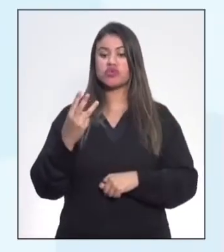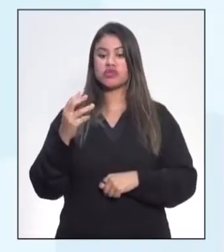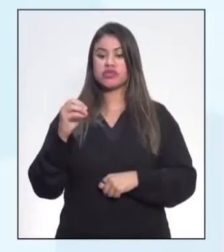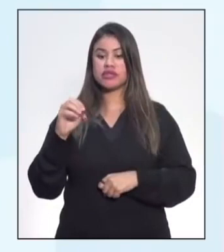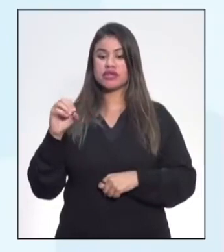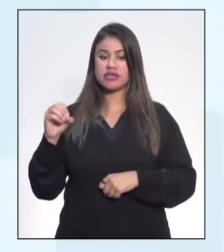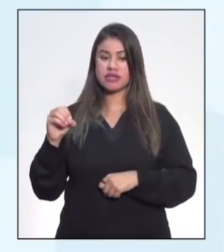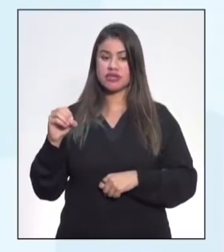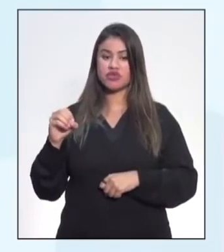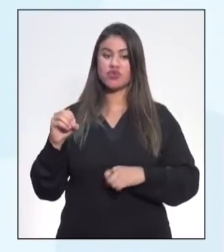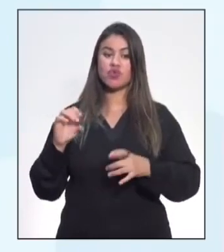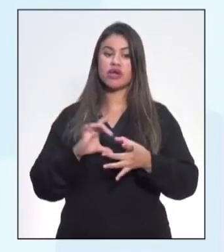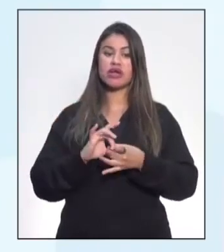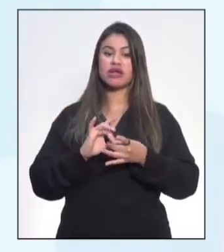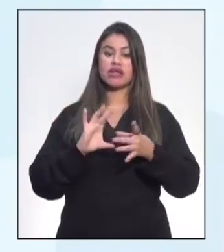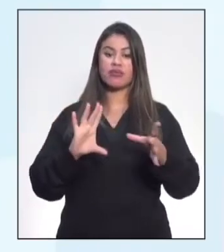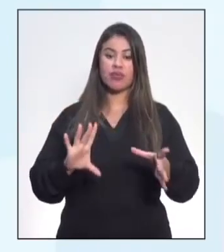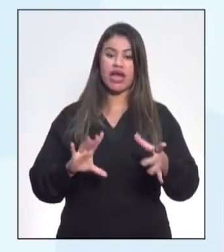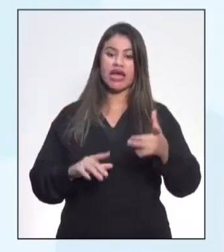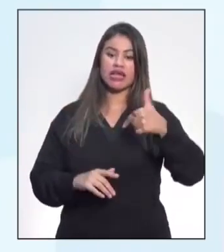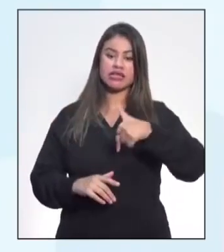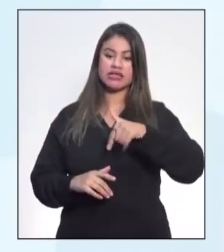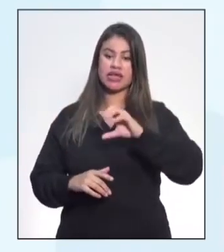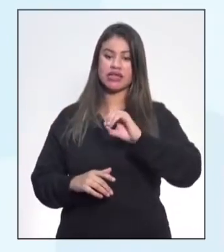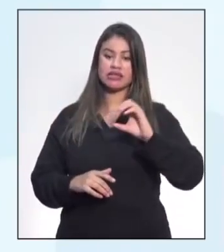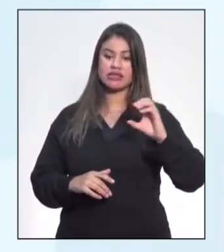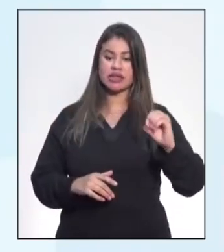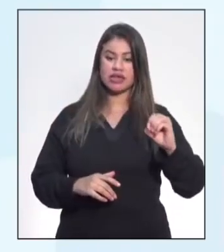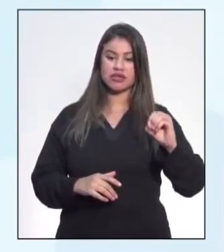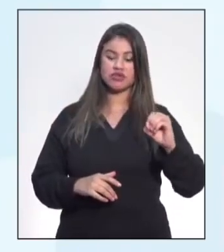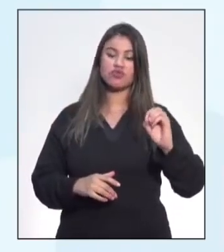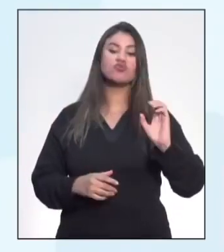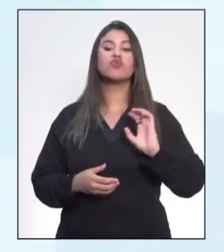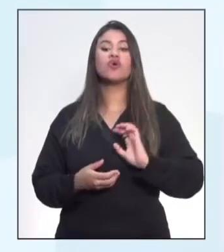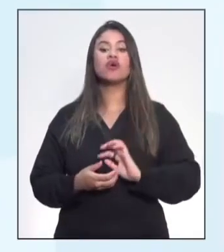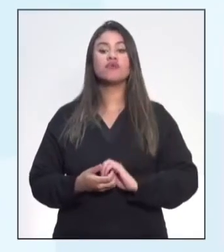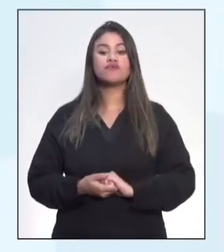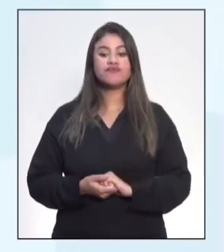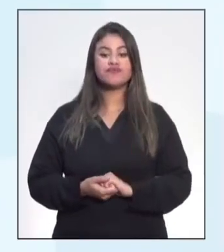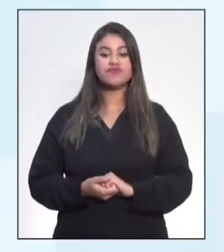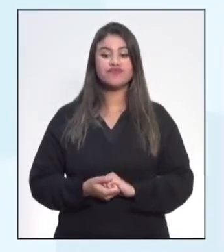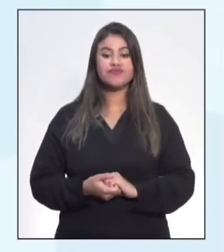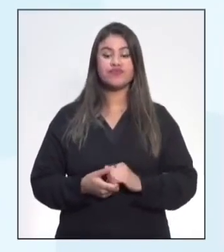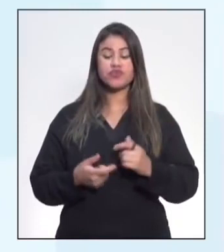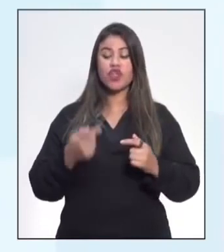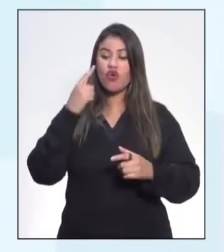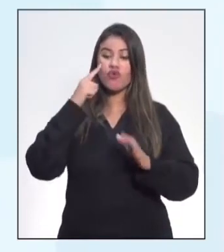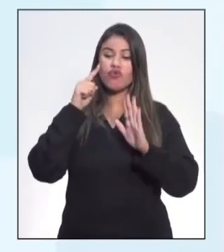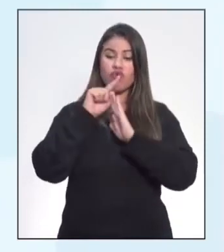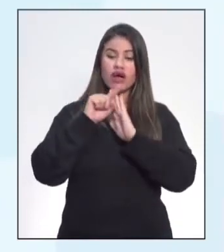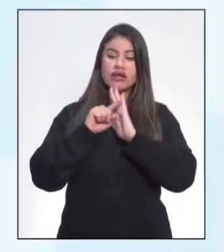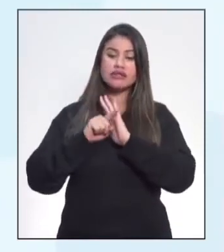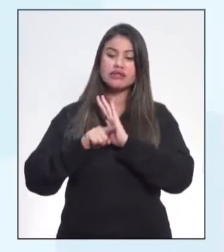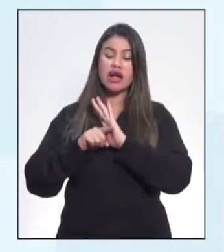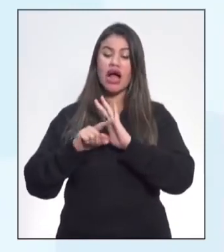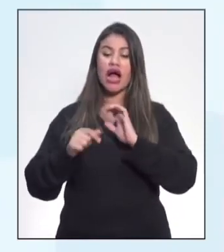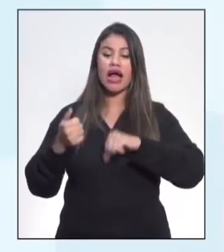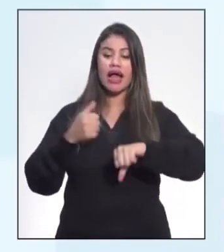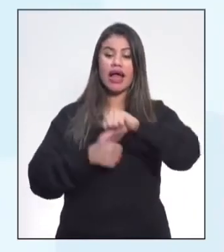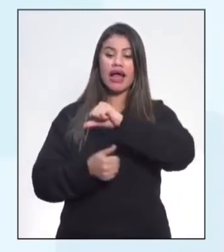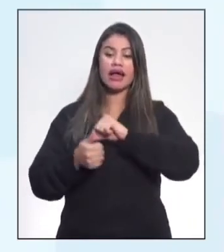quilocalorias e libera 700 quilocalorias. Aí, quando eu for analisar a reação total,